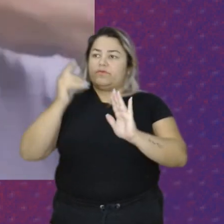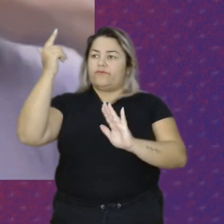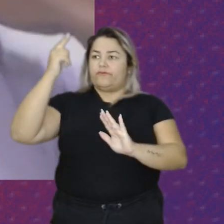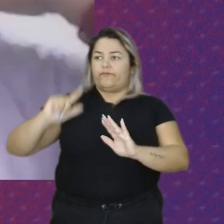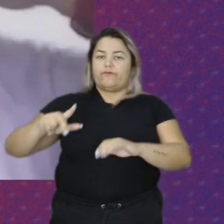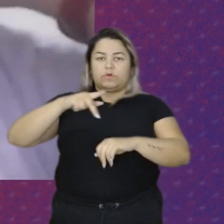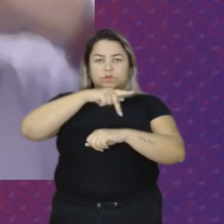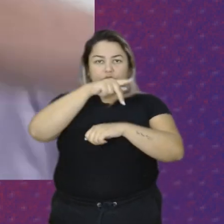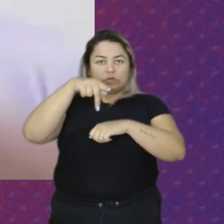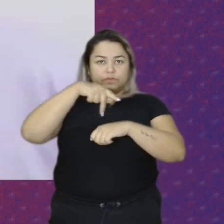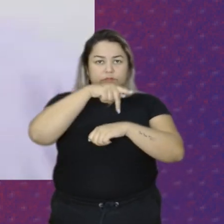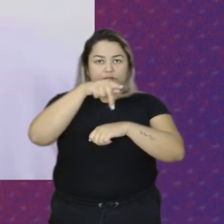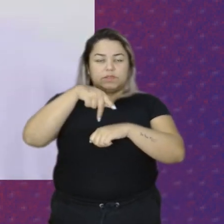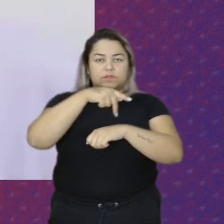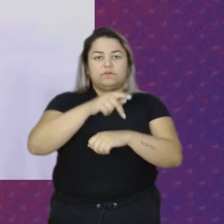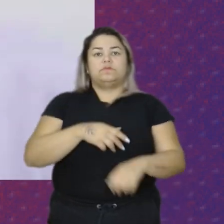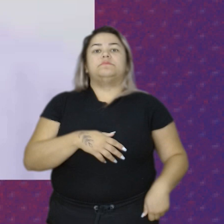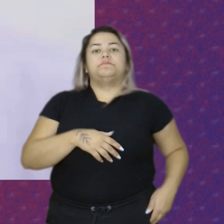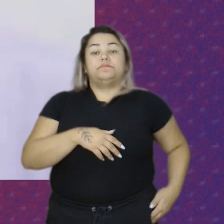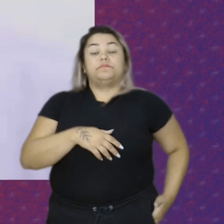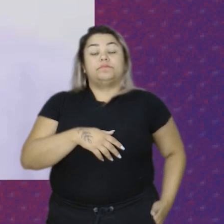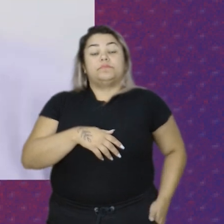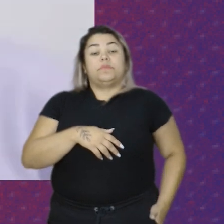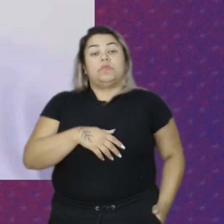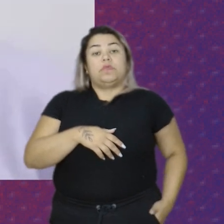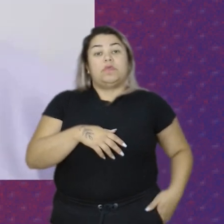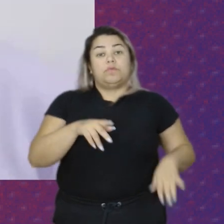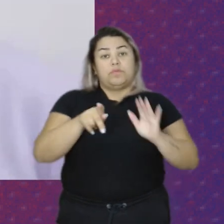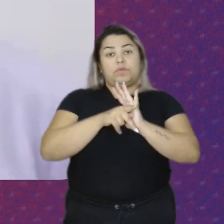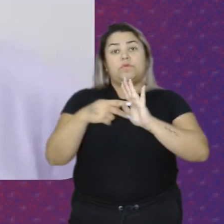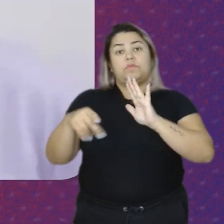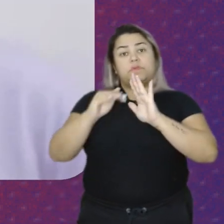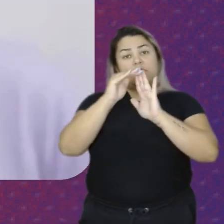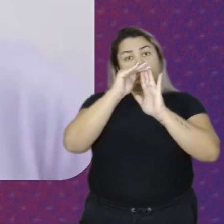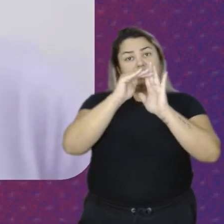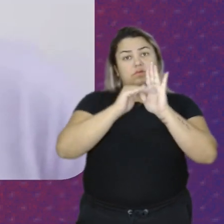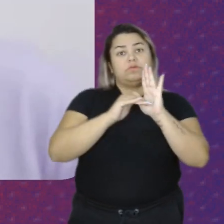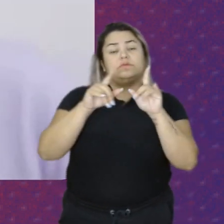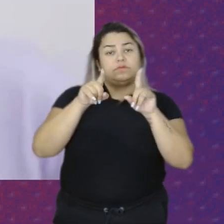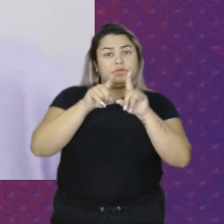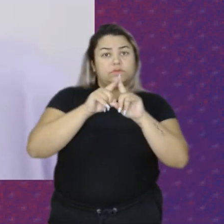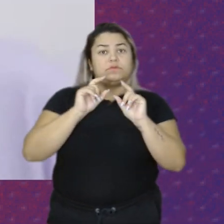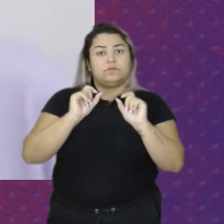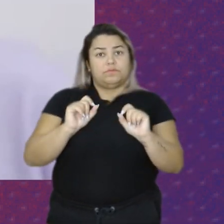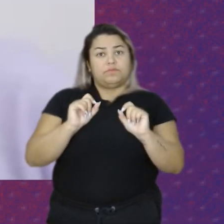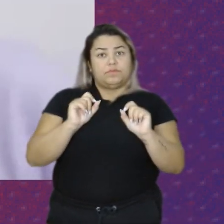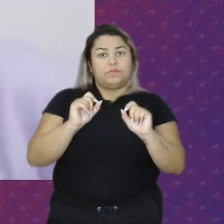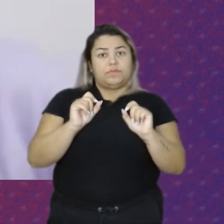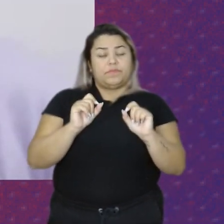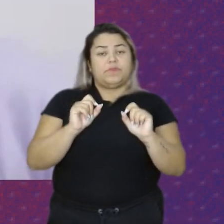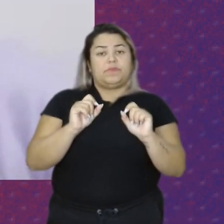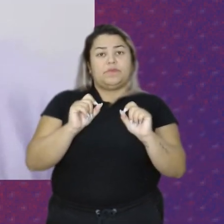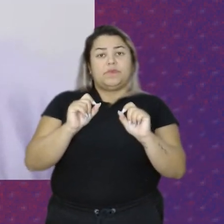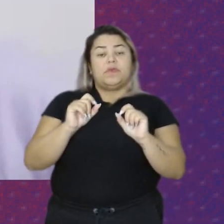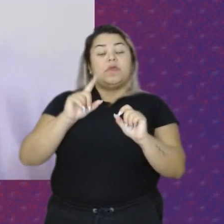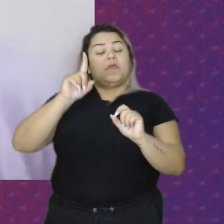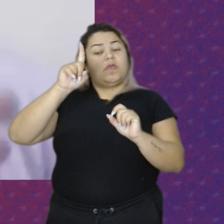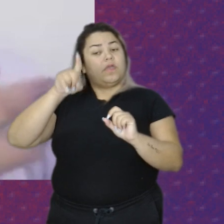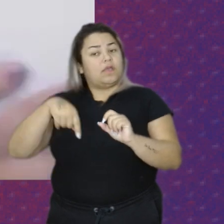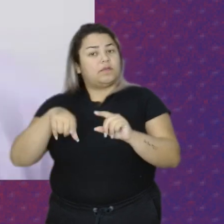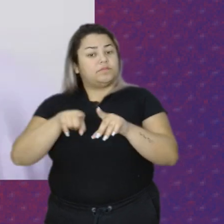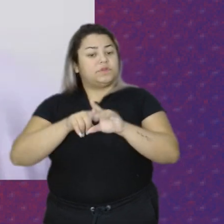internacional. E essa agenda, essa pauta de reivindicação, ela